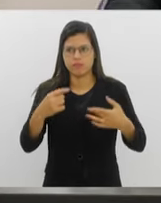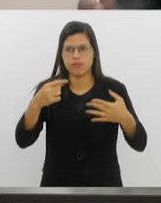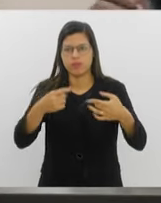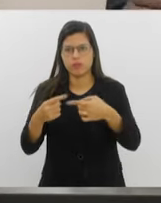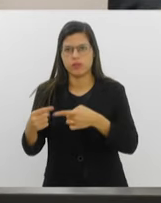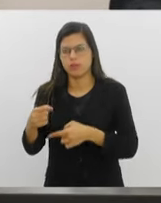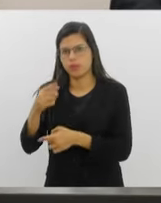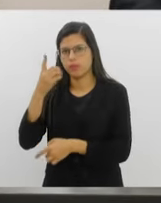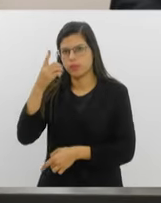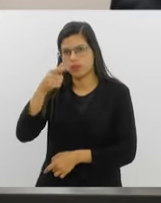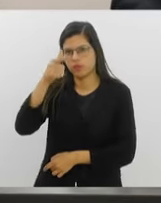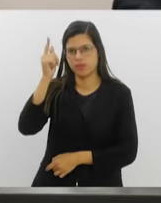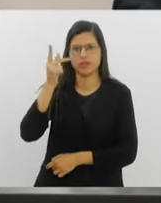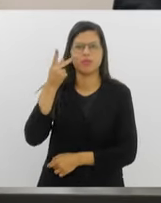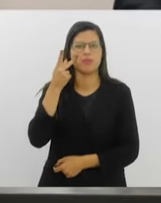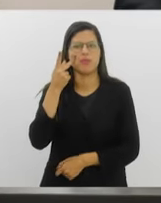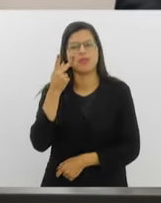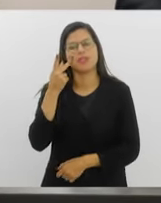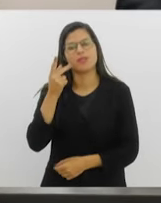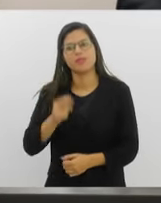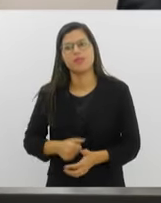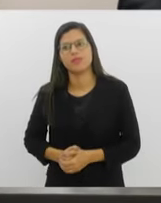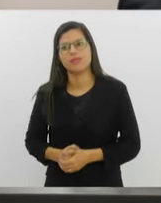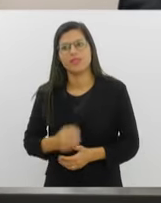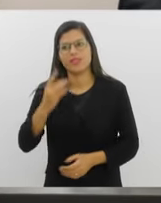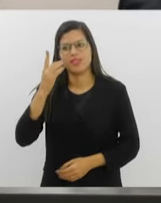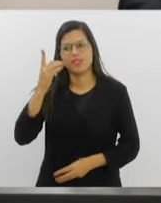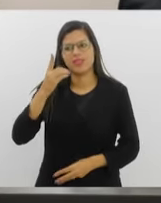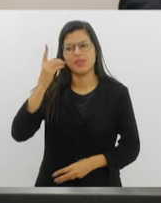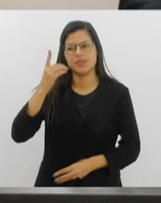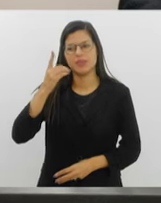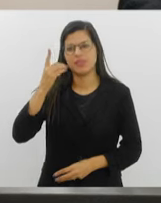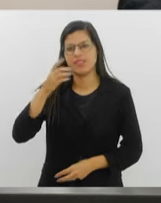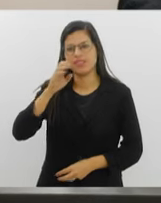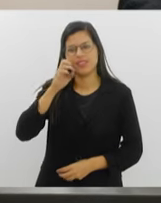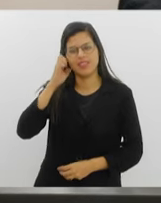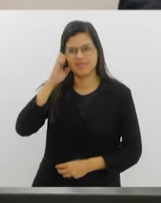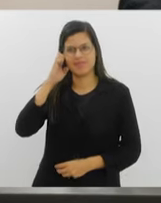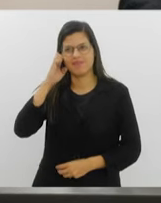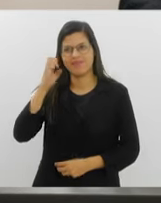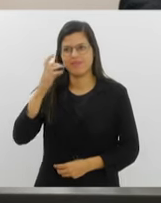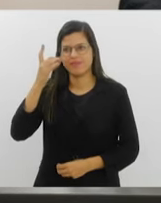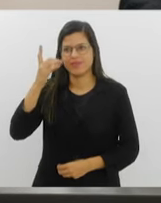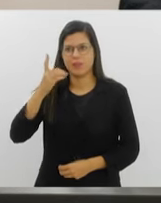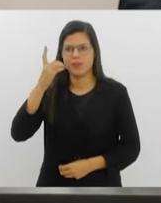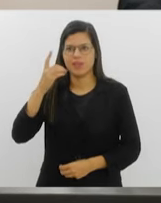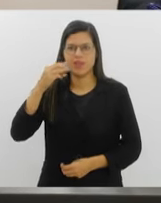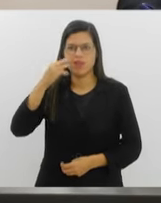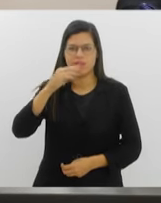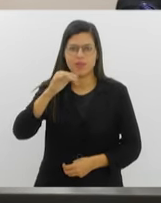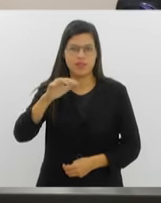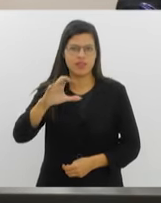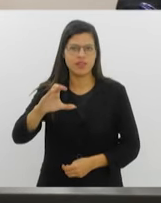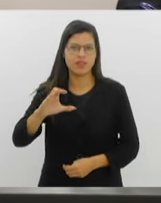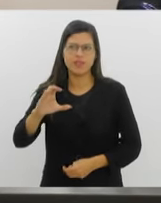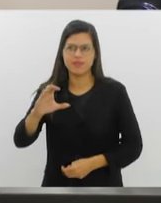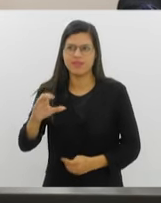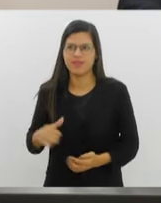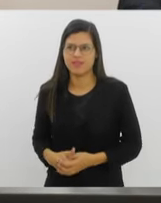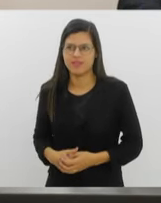Luiz Paulo, deputado... Já tem um voto do Fred. Deputado, deputada Élica, deputado Mink e